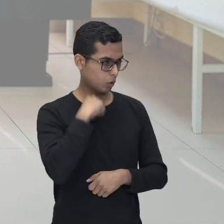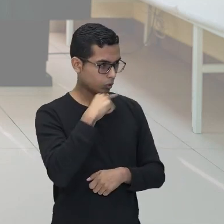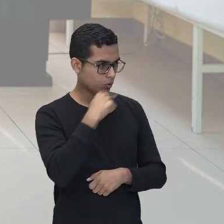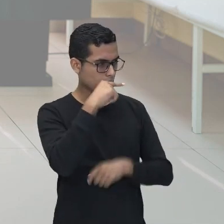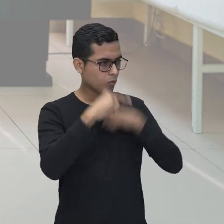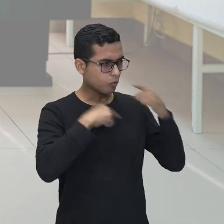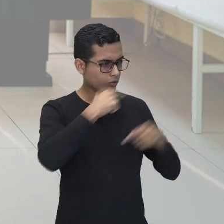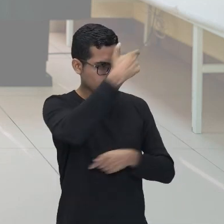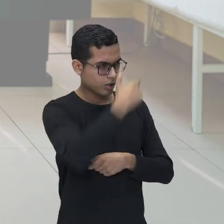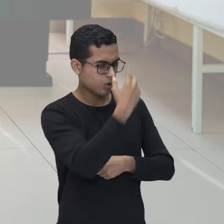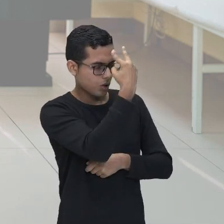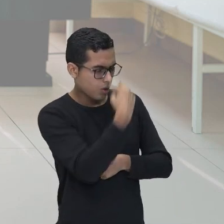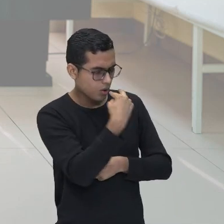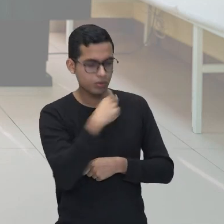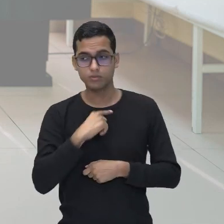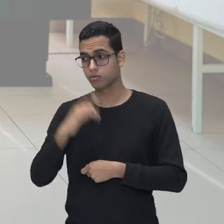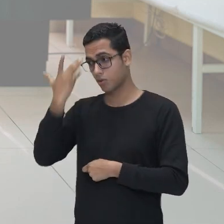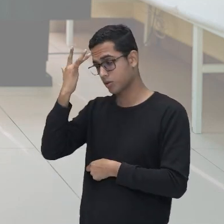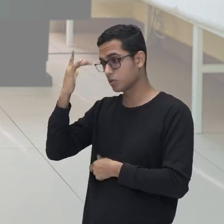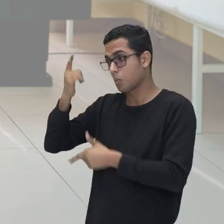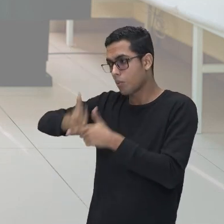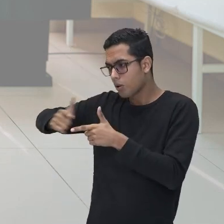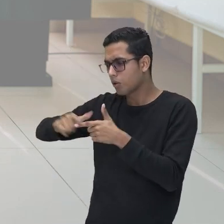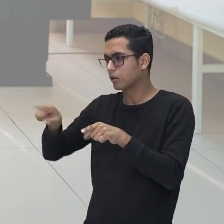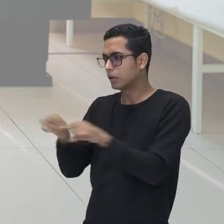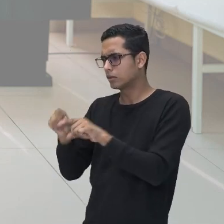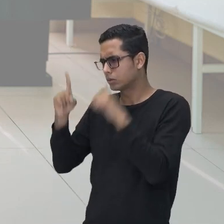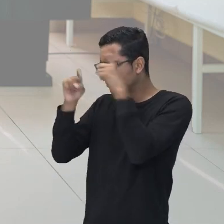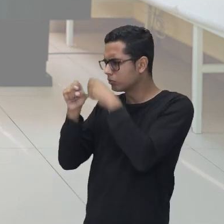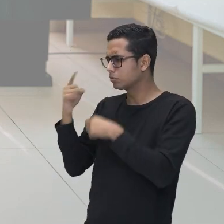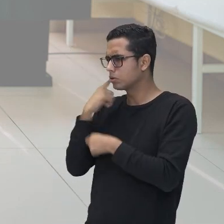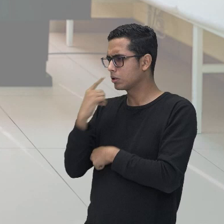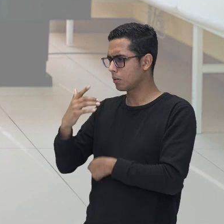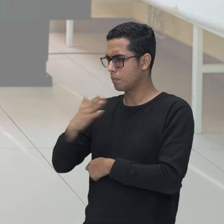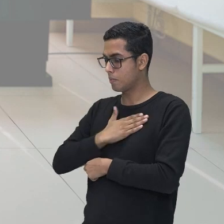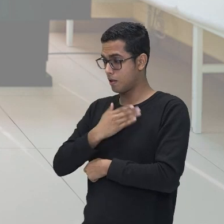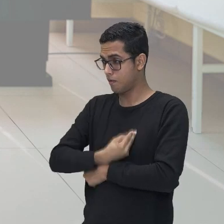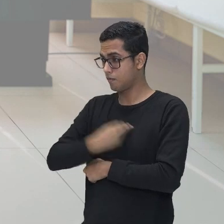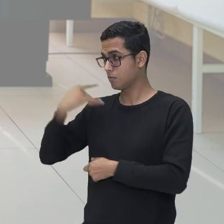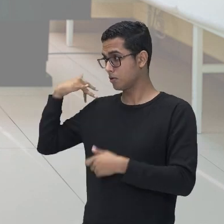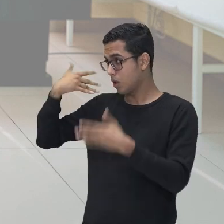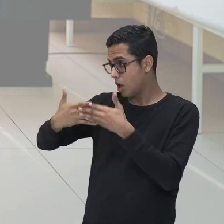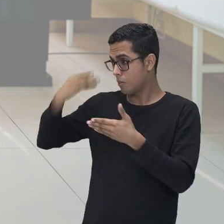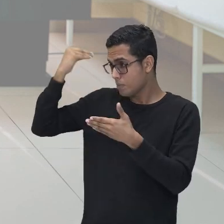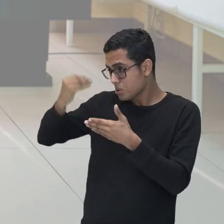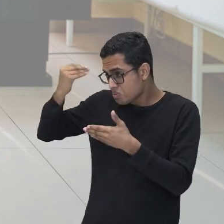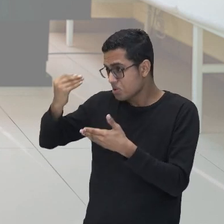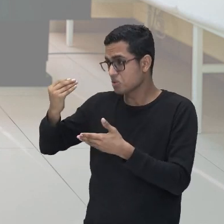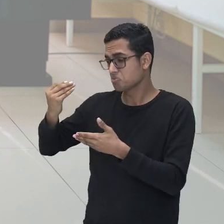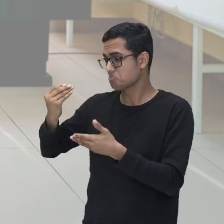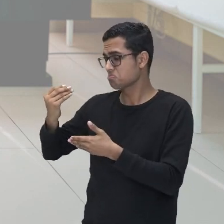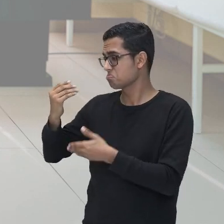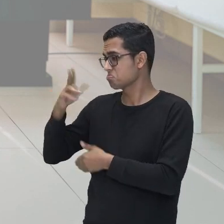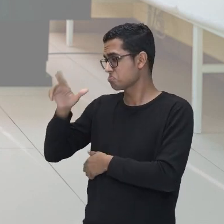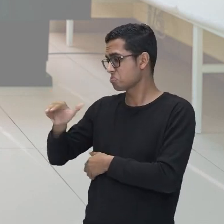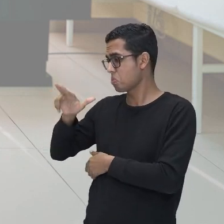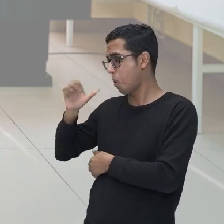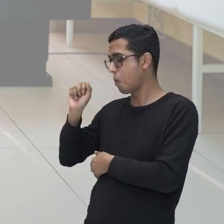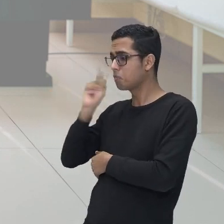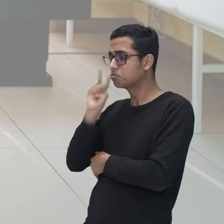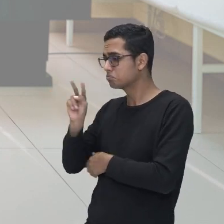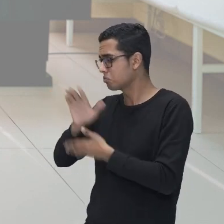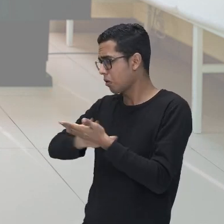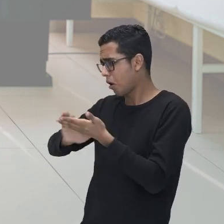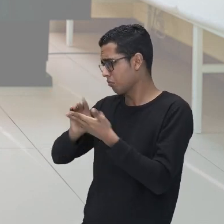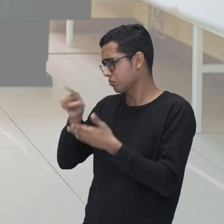O problema está na raridade do caso. Pessoalmente, em toda a minha vida de médico, nunca me apareceu nada assim. E